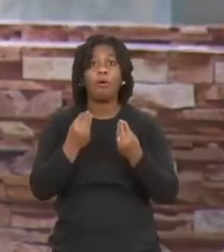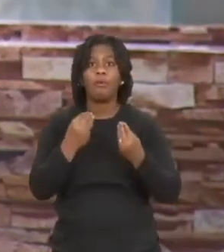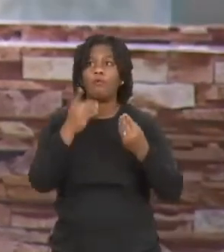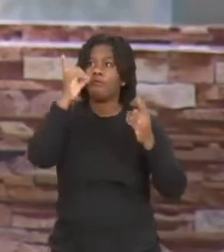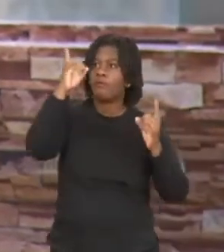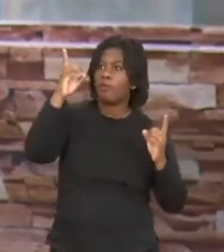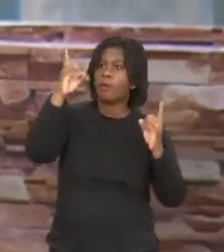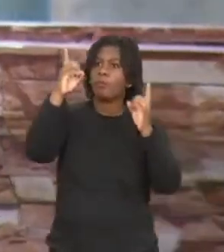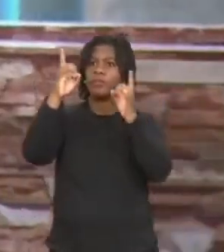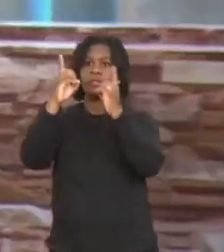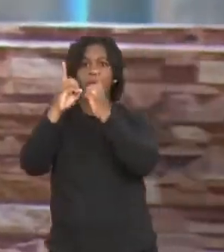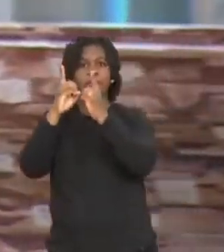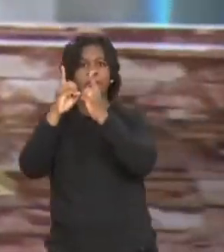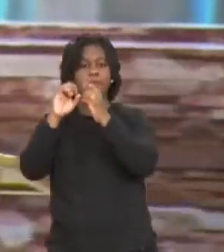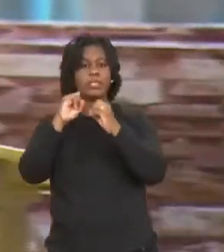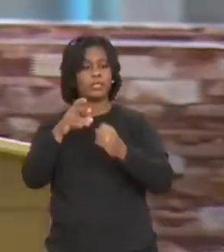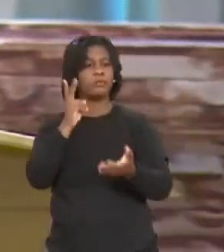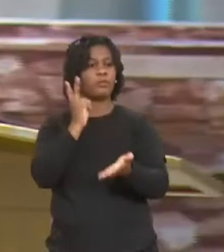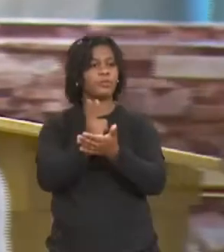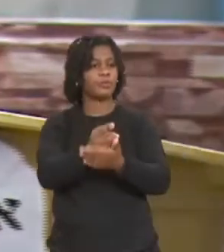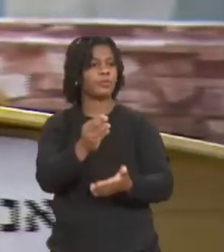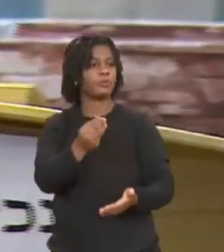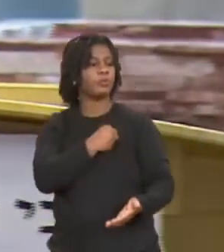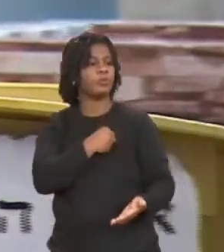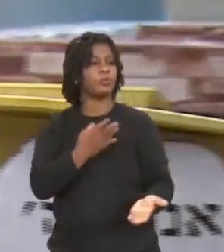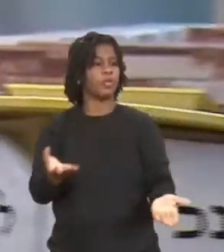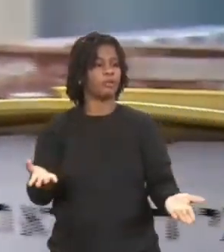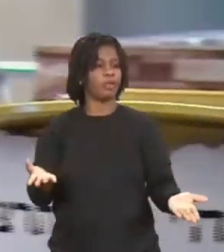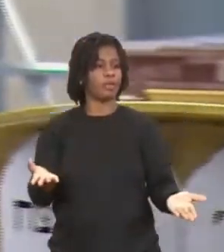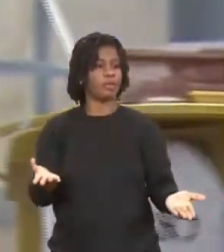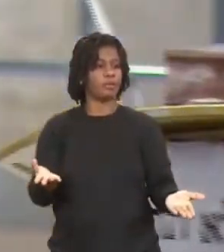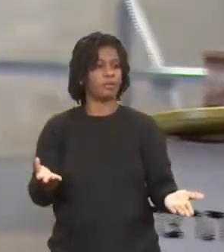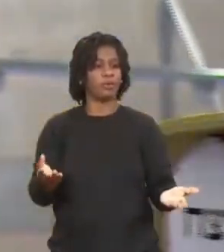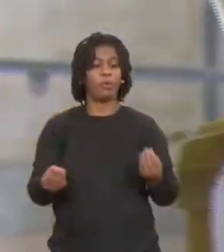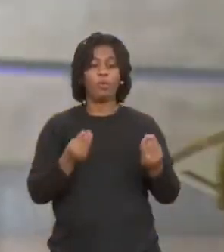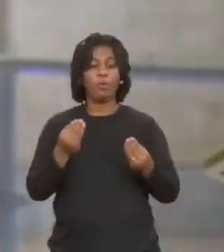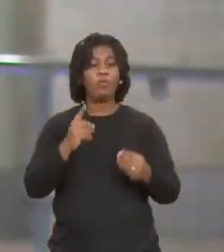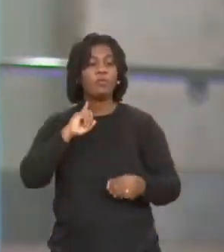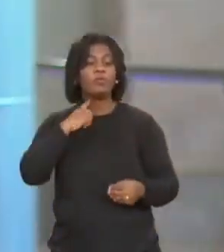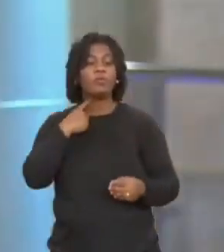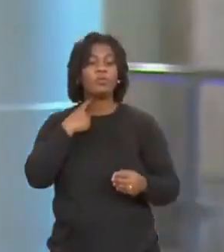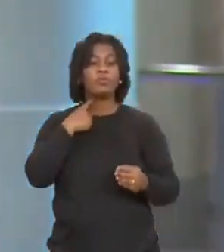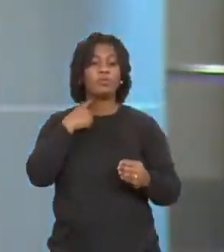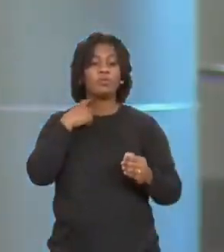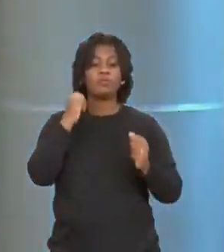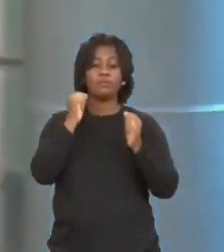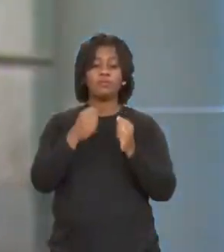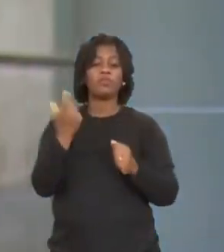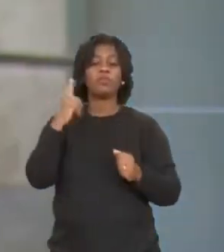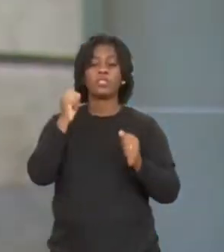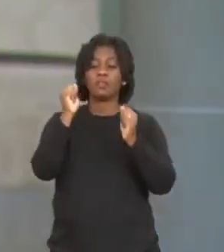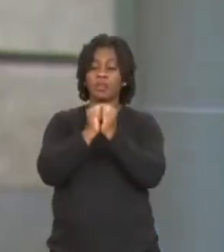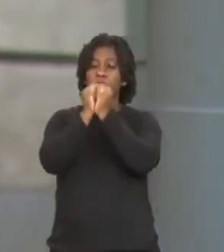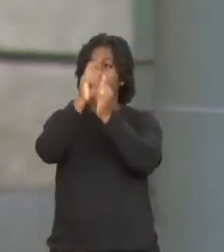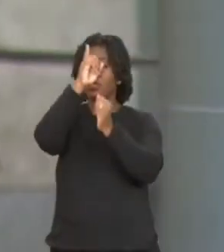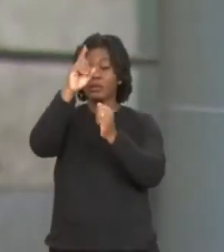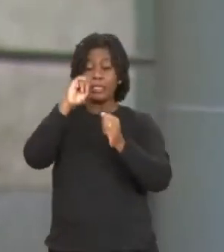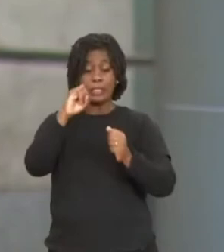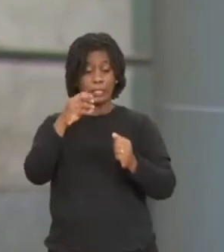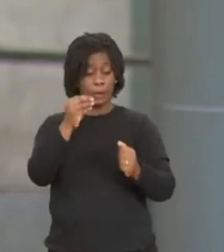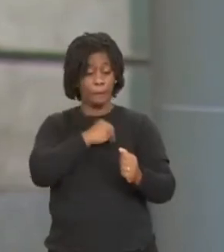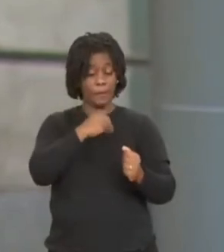dele no erro? Como eu vou me aproximar dele sujo? Se o pecado é que